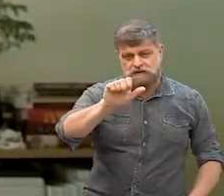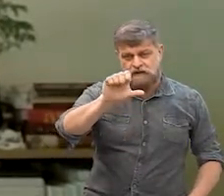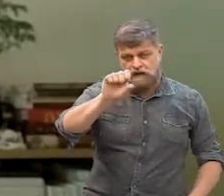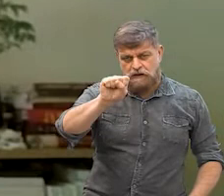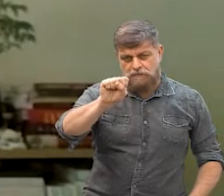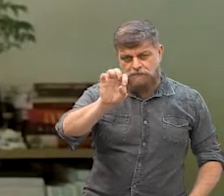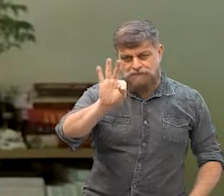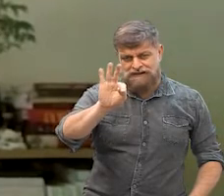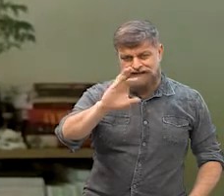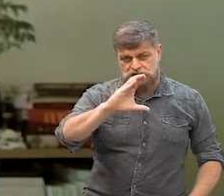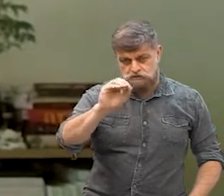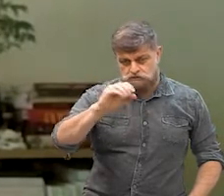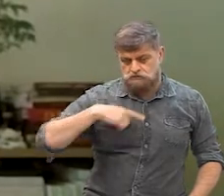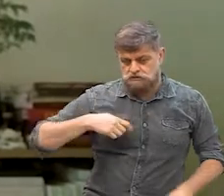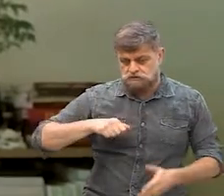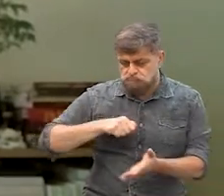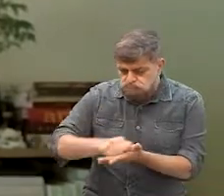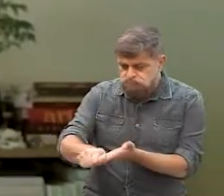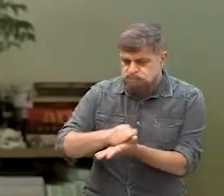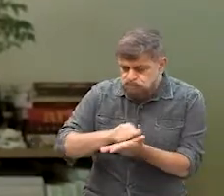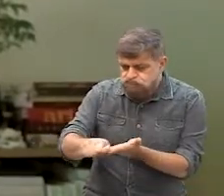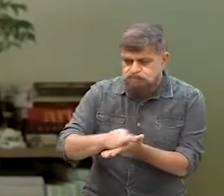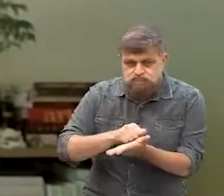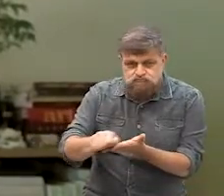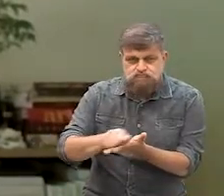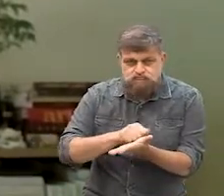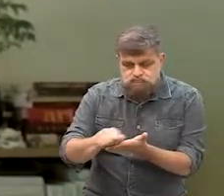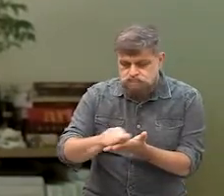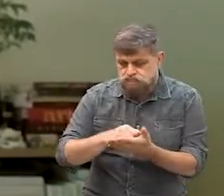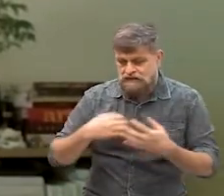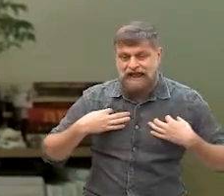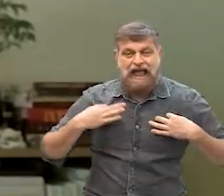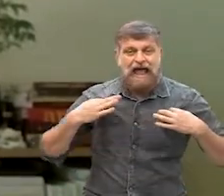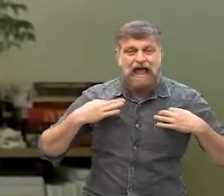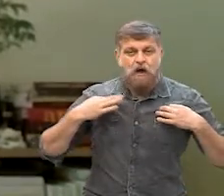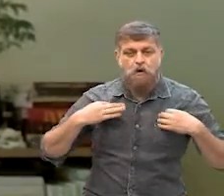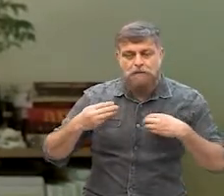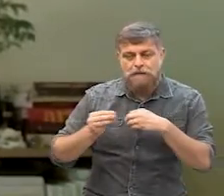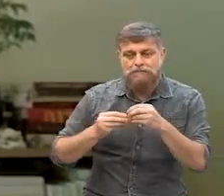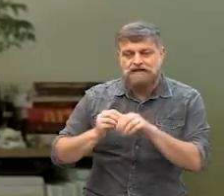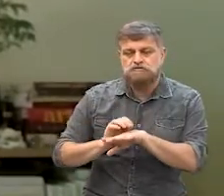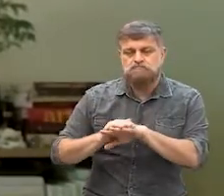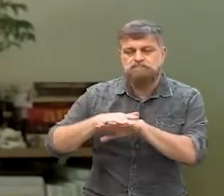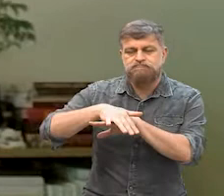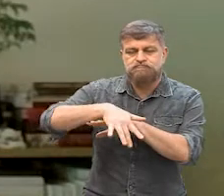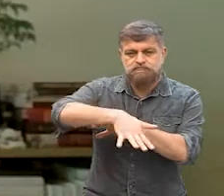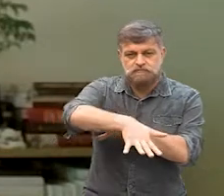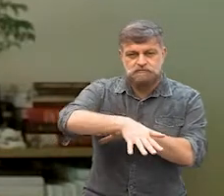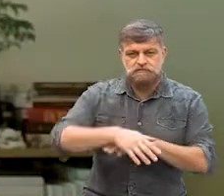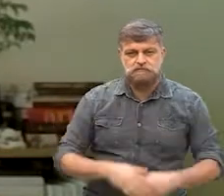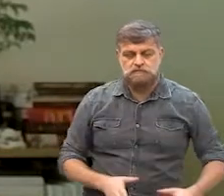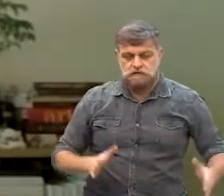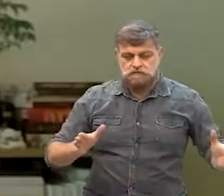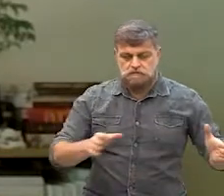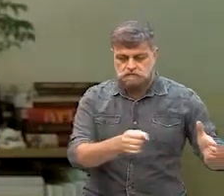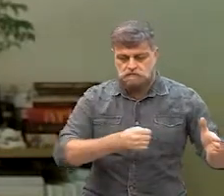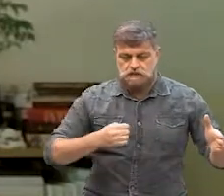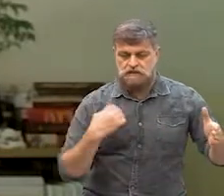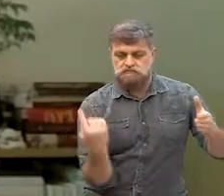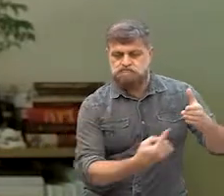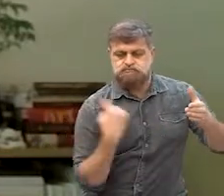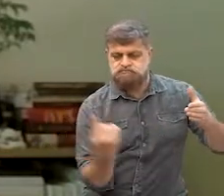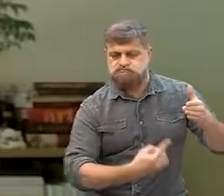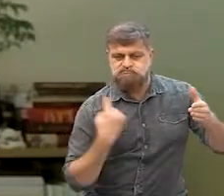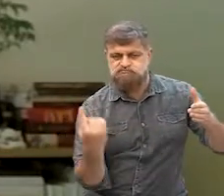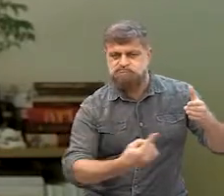cinzas, né, quando a gente lava a roupa. O próprio sabão desgasta. E as máquinas de lavar roupa não têm filtro para conter